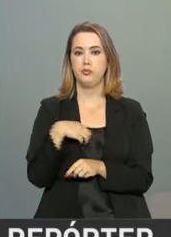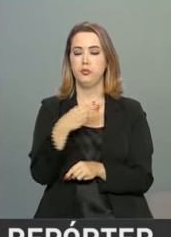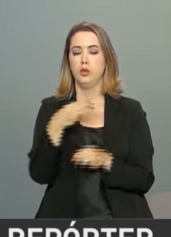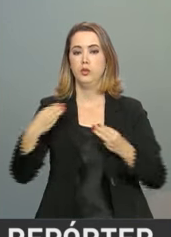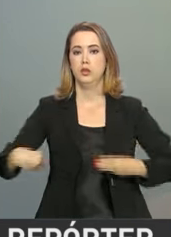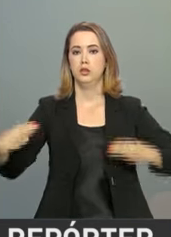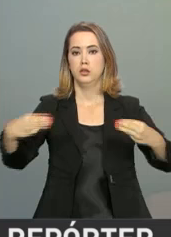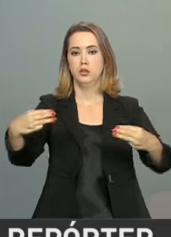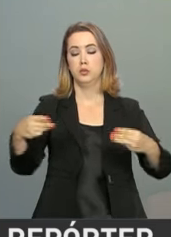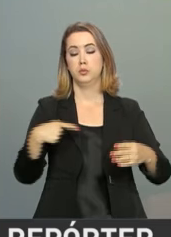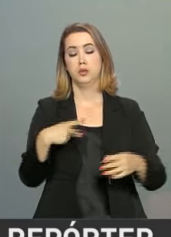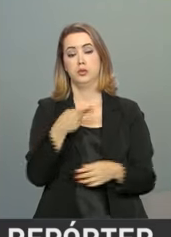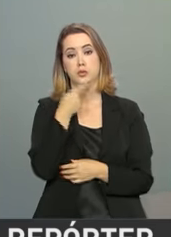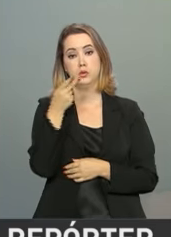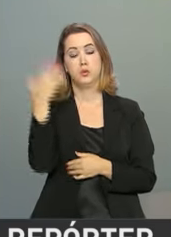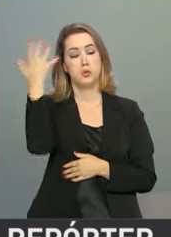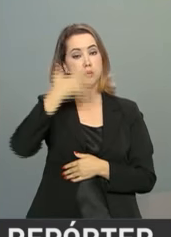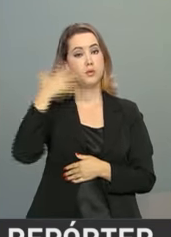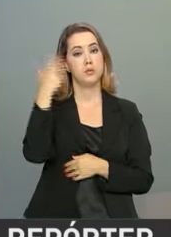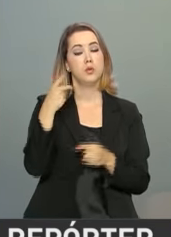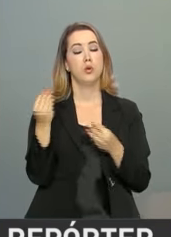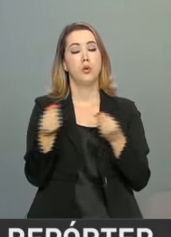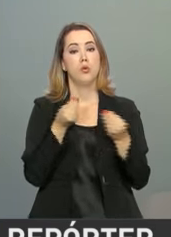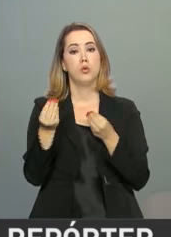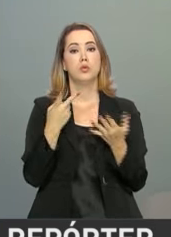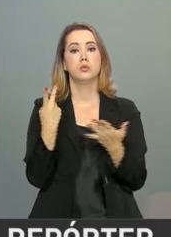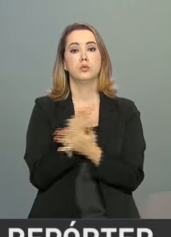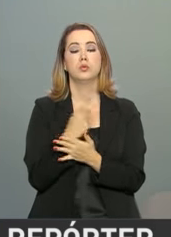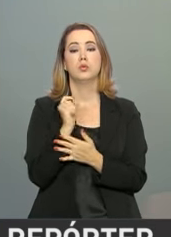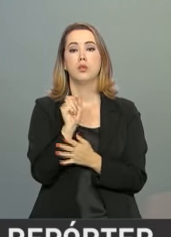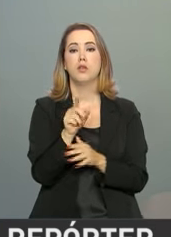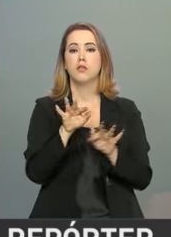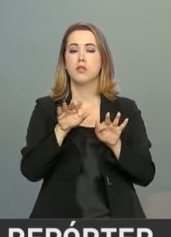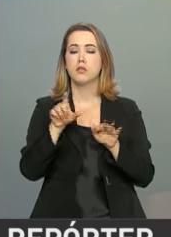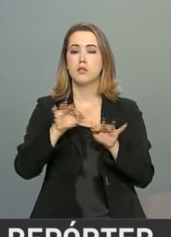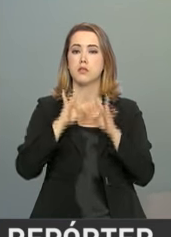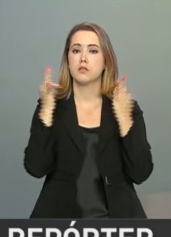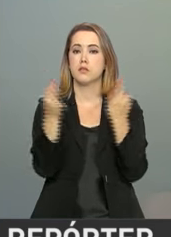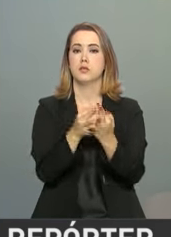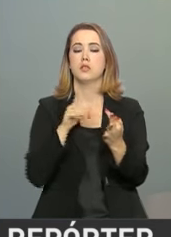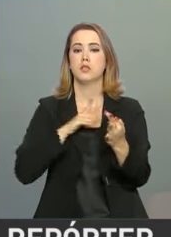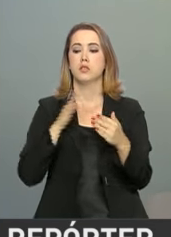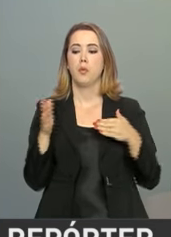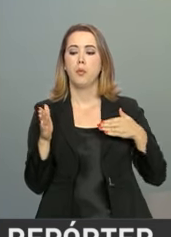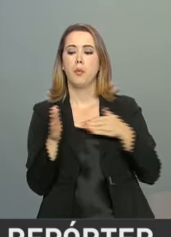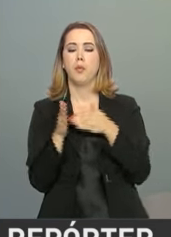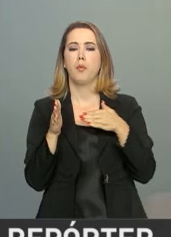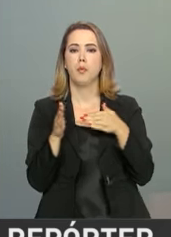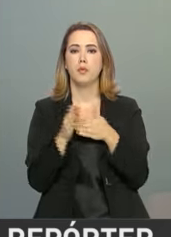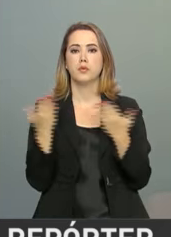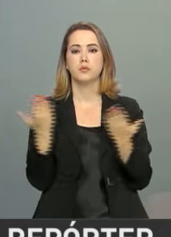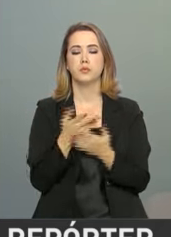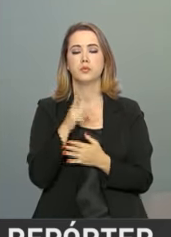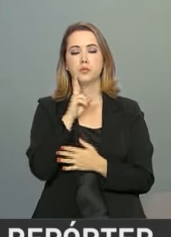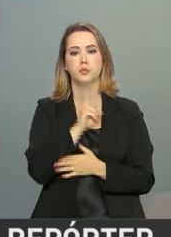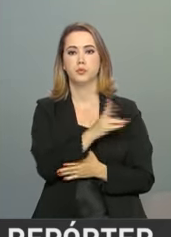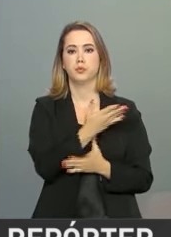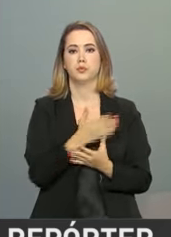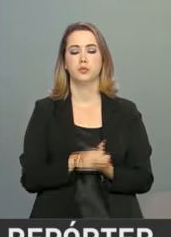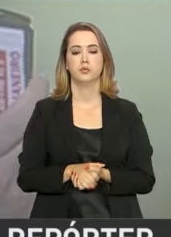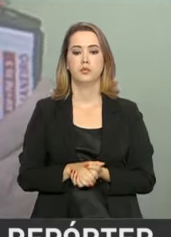e Agrário, Osmar Terra, explicou como as famílias que tiveram os benefícios bloqueados devem proceder. Vamos